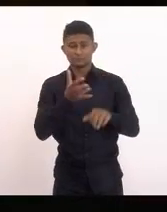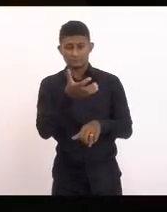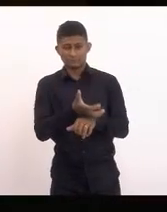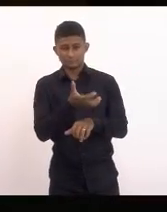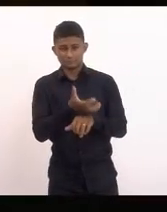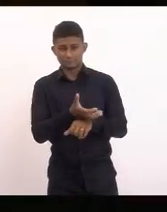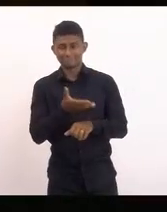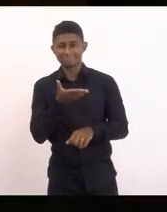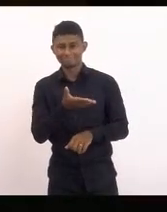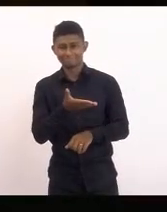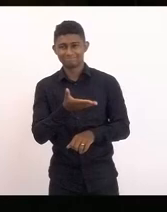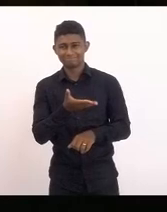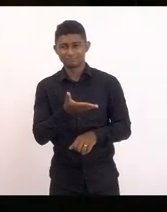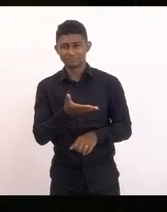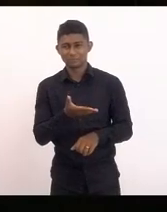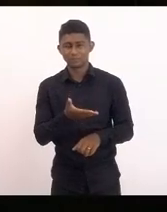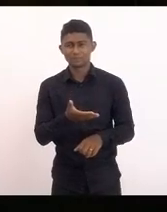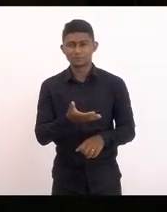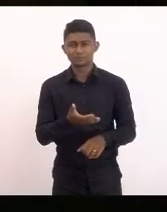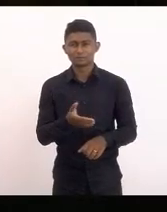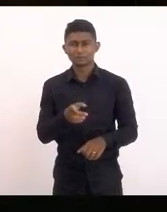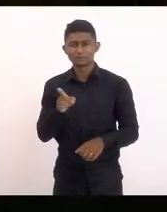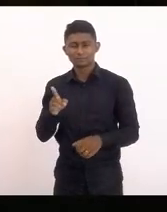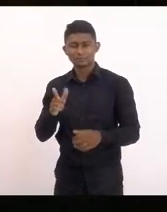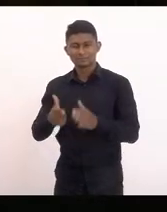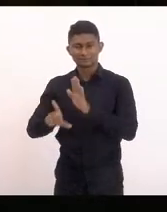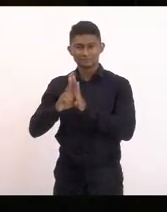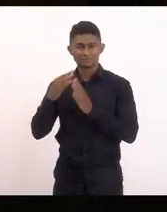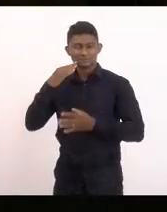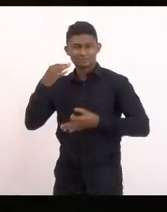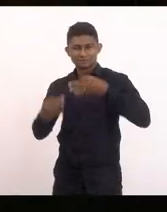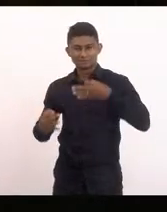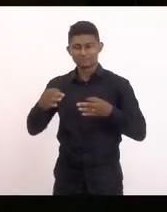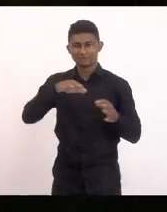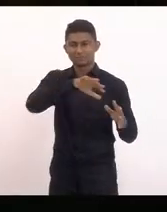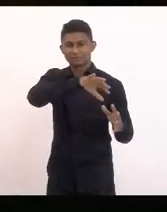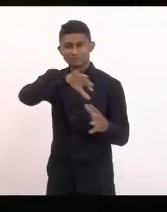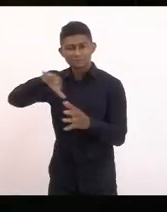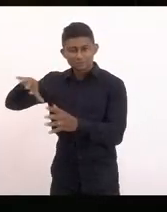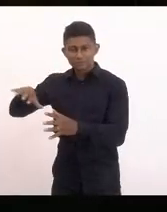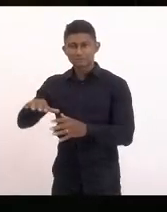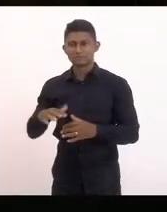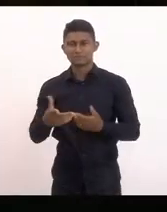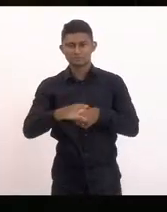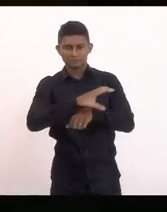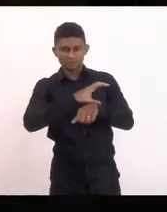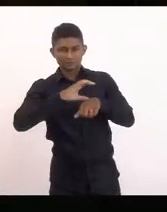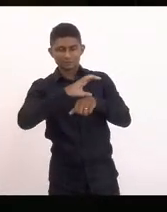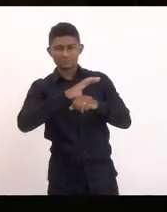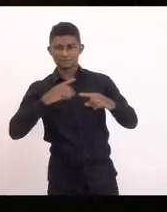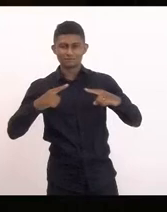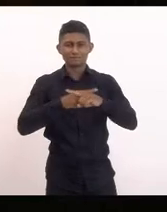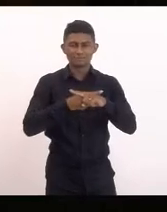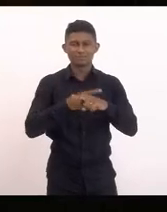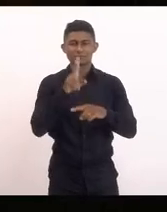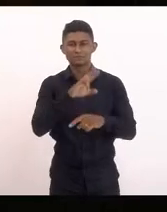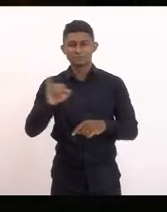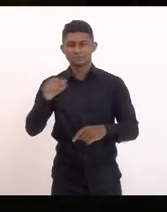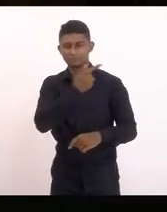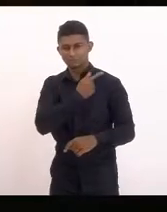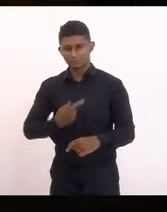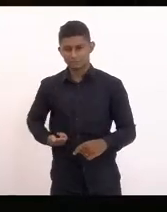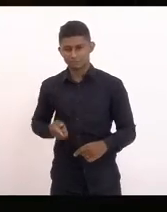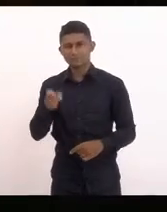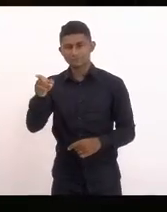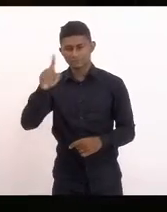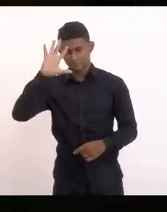presidente, afastando-se as inseguranças jurídicas de um vício de inconstitucionalidade, será sanada pelo governador